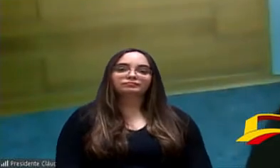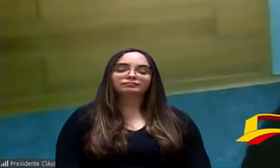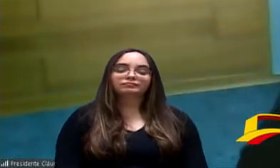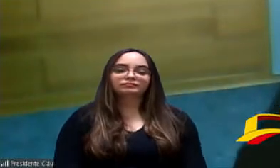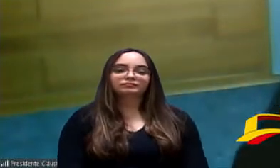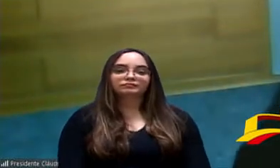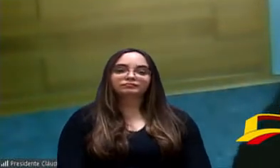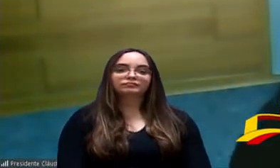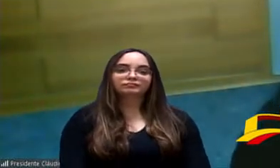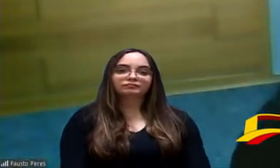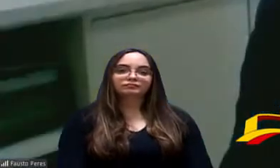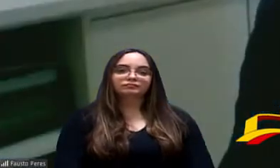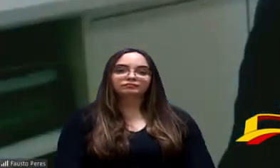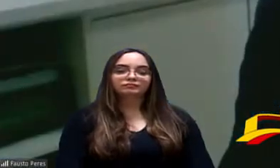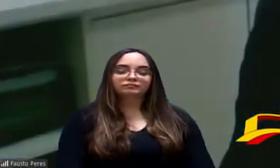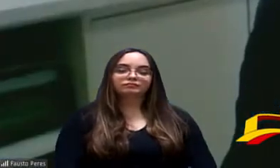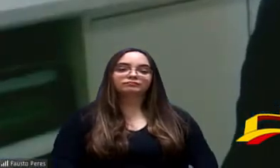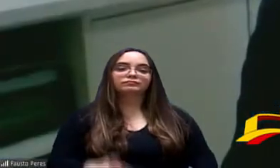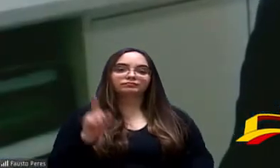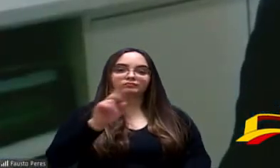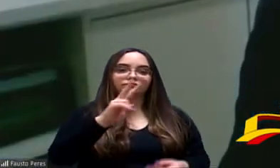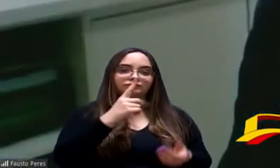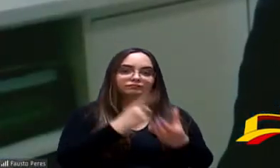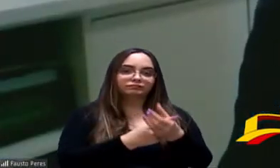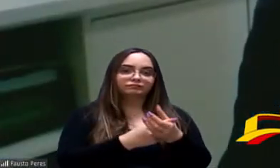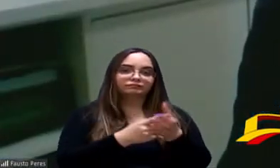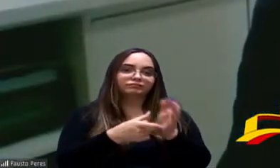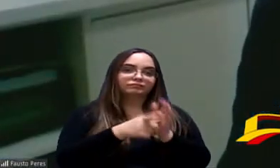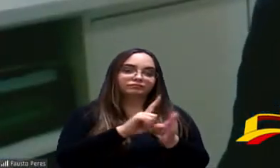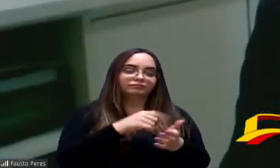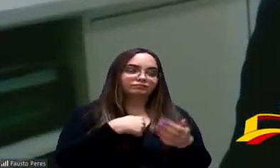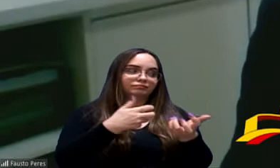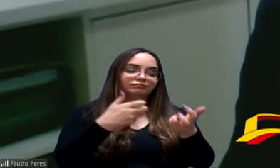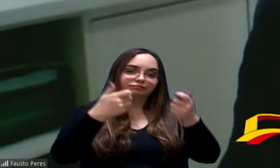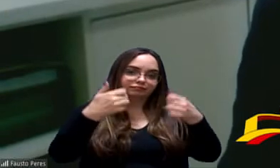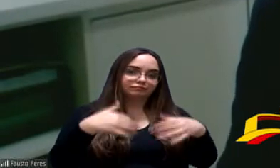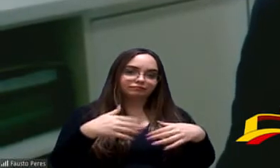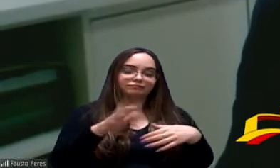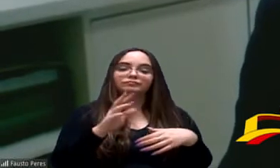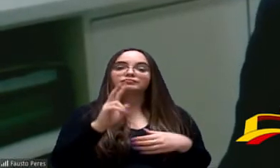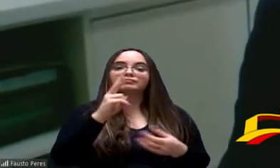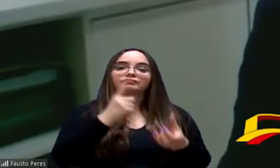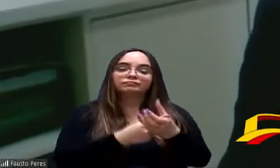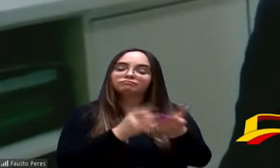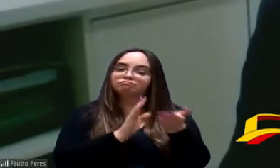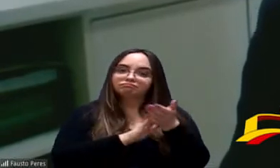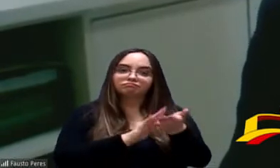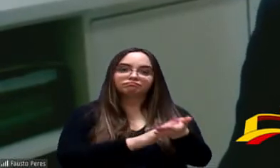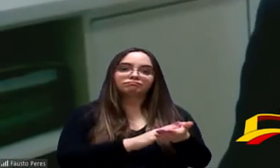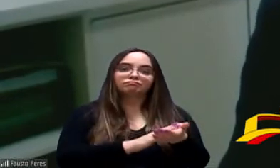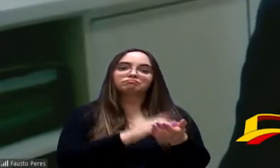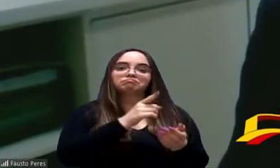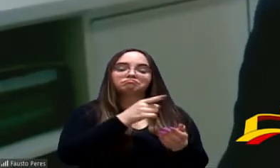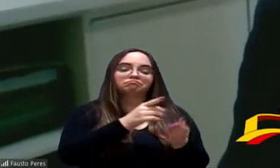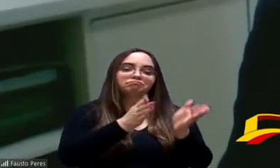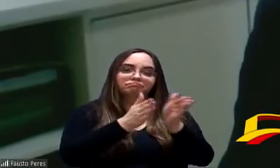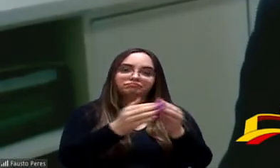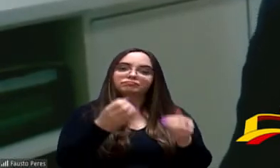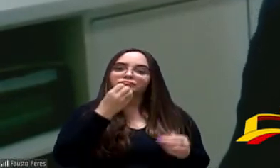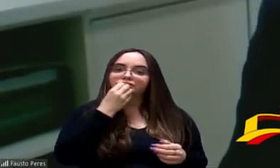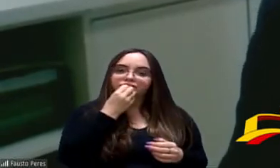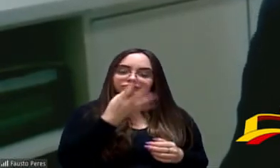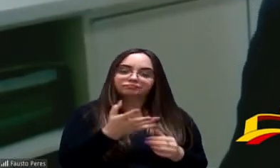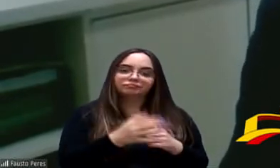aqui. O vereador Vitão, eu queria ter falado no outro requerimento aí, mas deu certo. Vitão, parabéns aí pelos dois requerimentos.